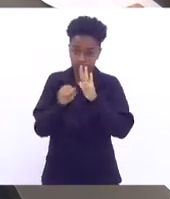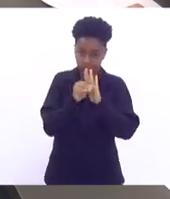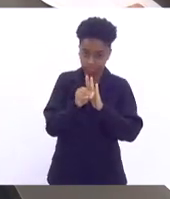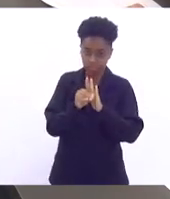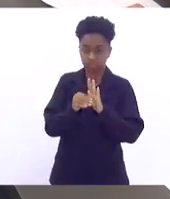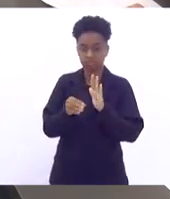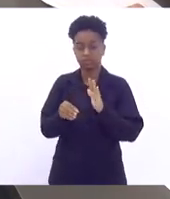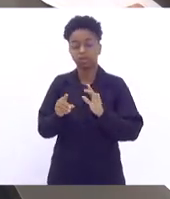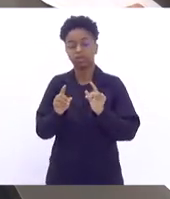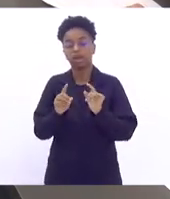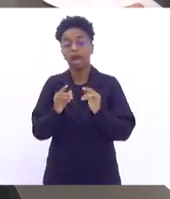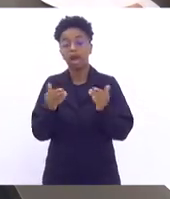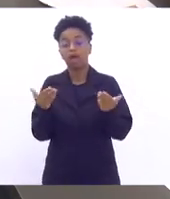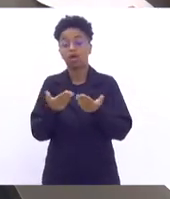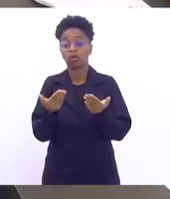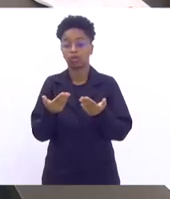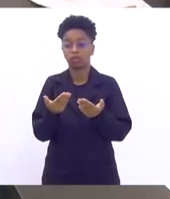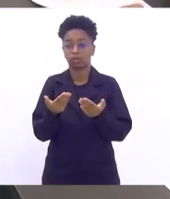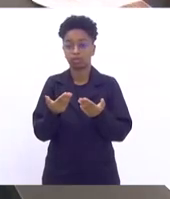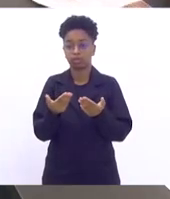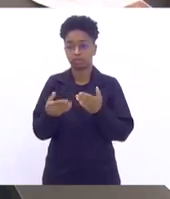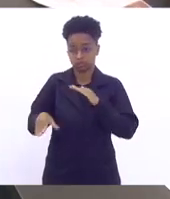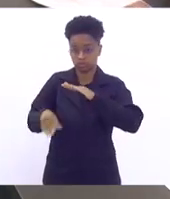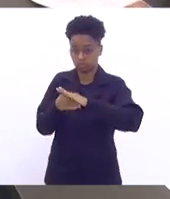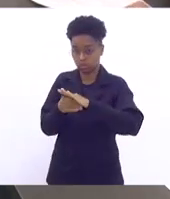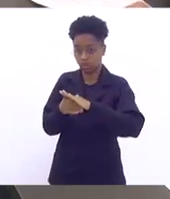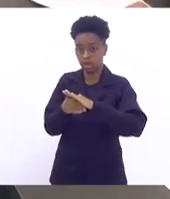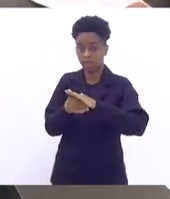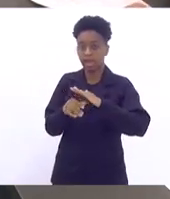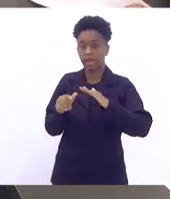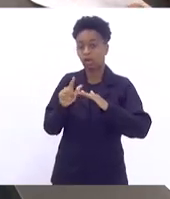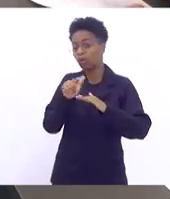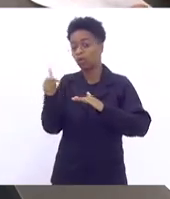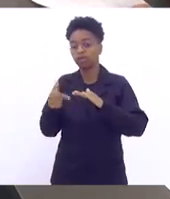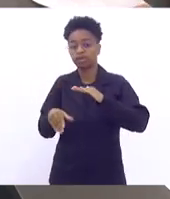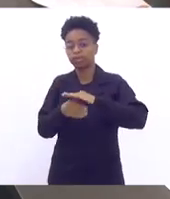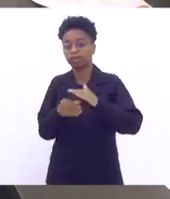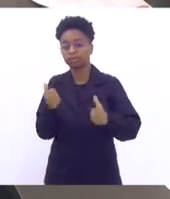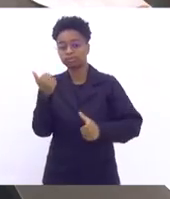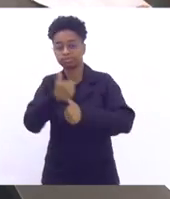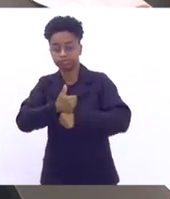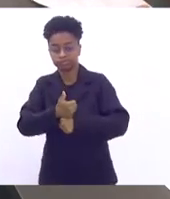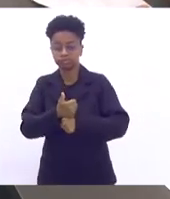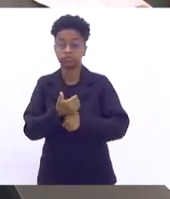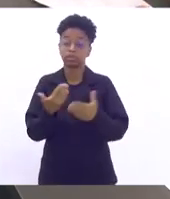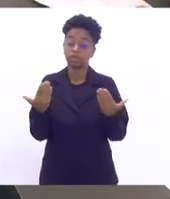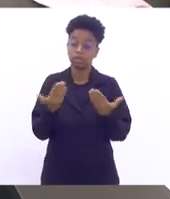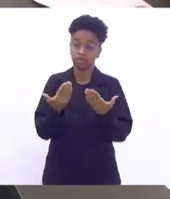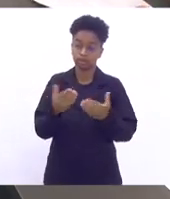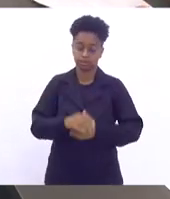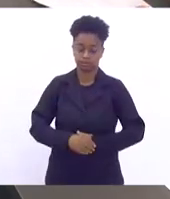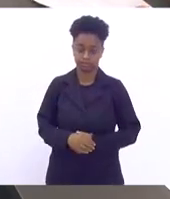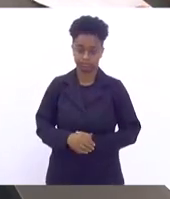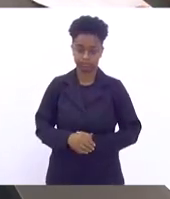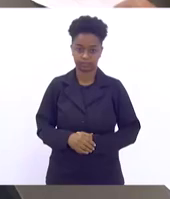finalmente vamos lá trocando o Regimento ainda tem agora